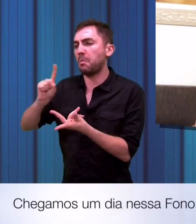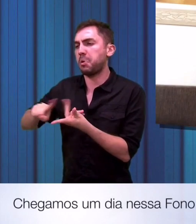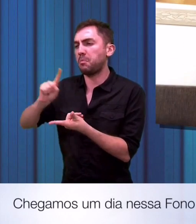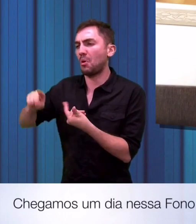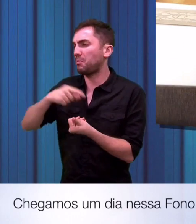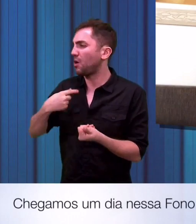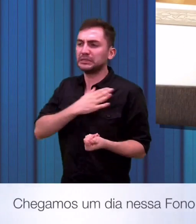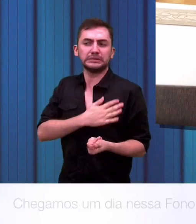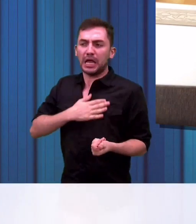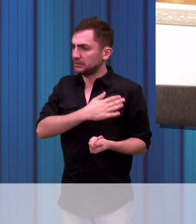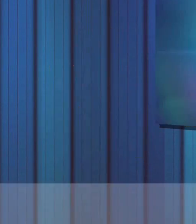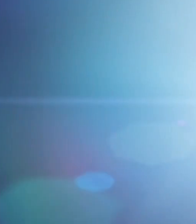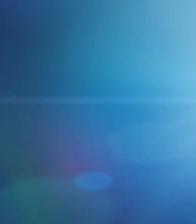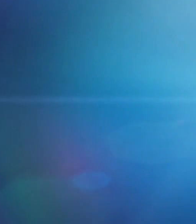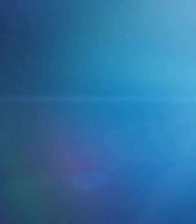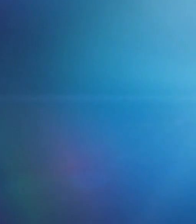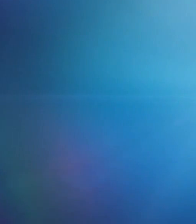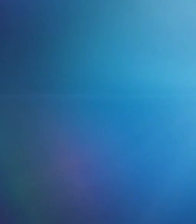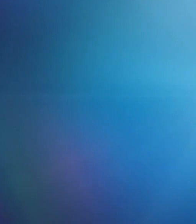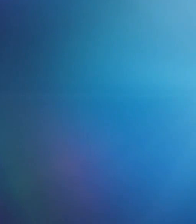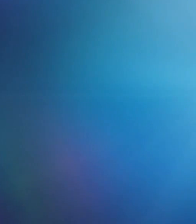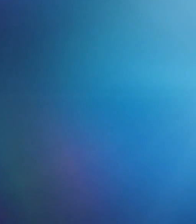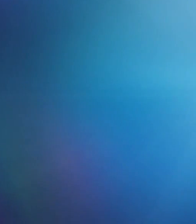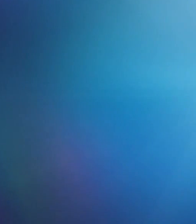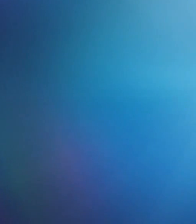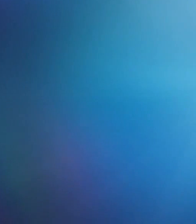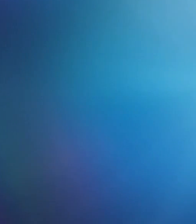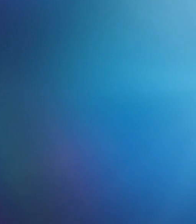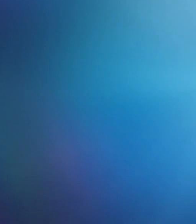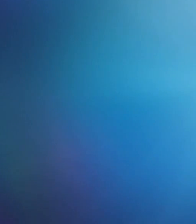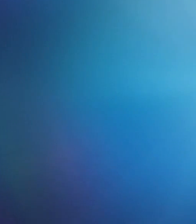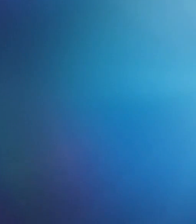pontuamos tudo que nós ficamos insatisfeitos.